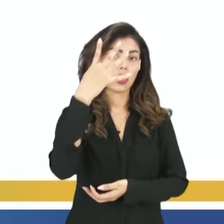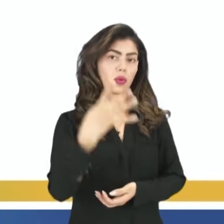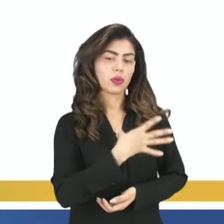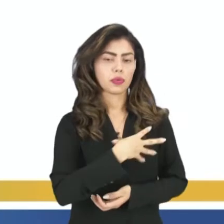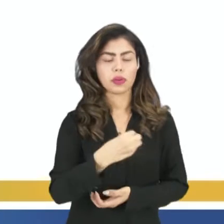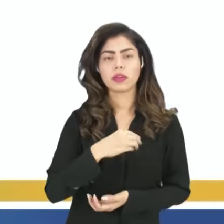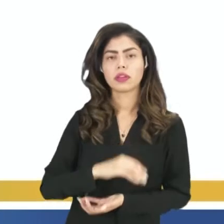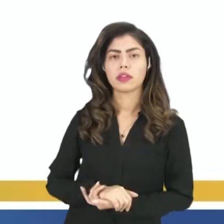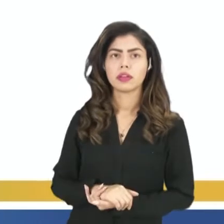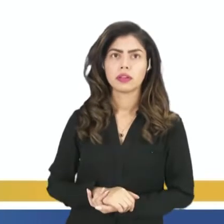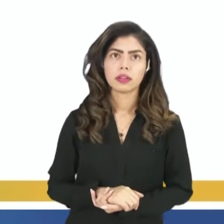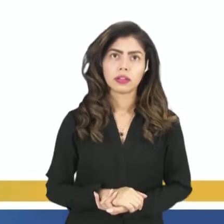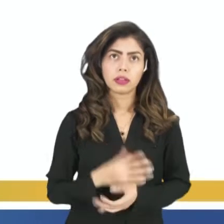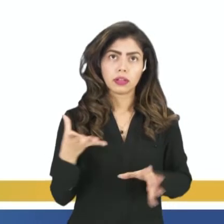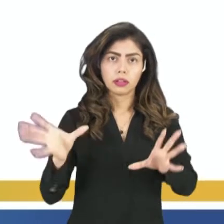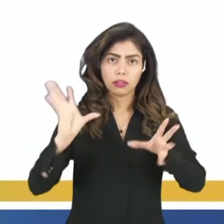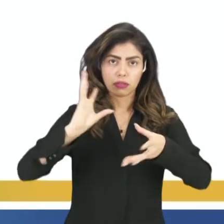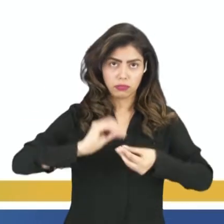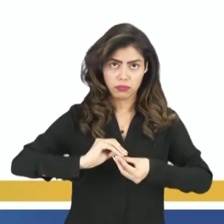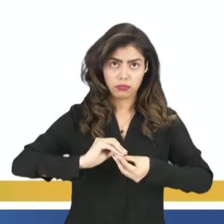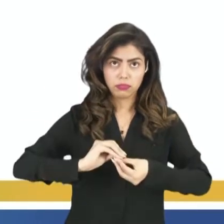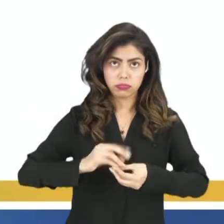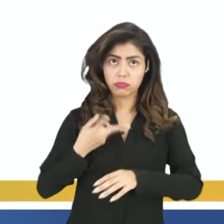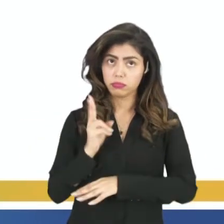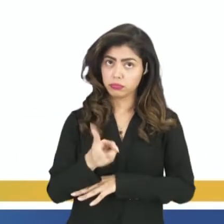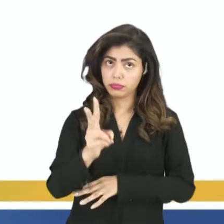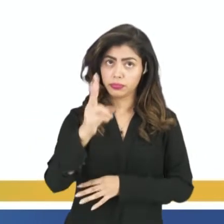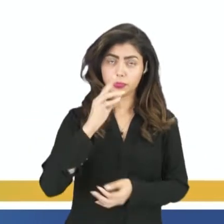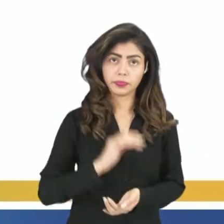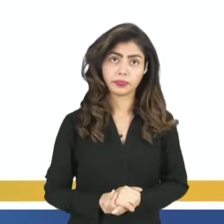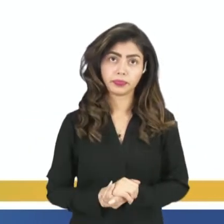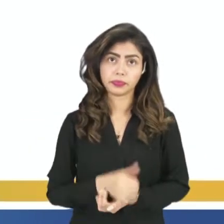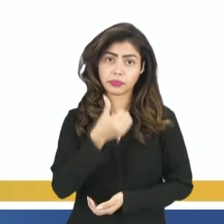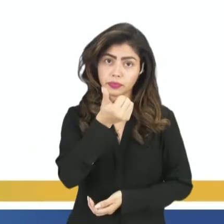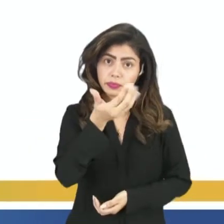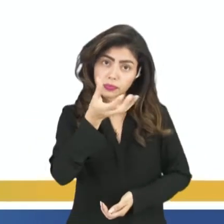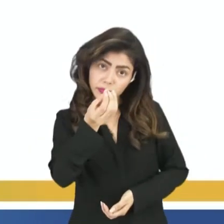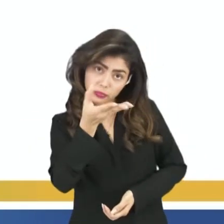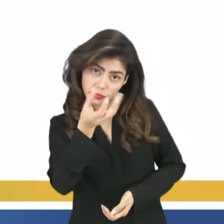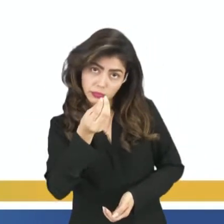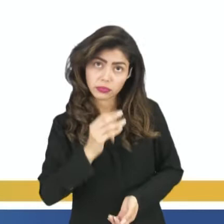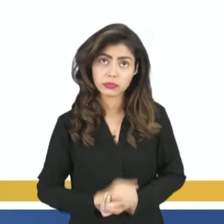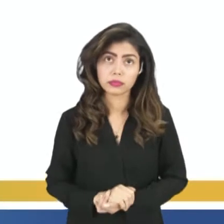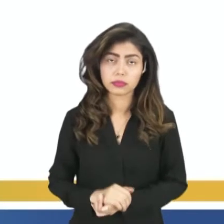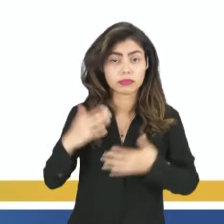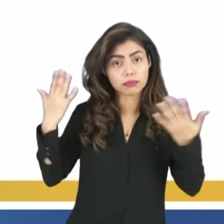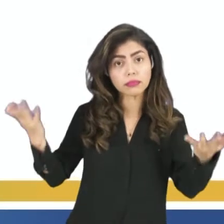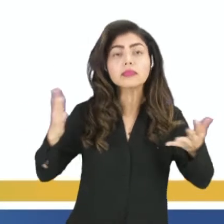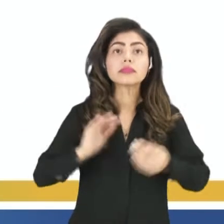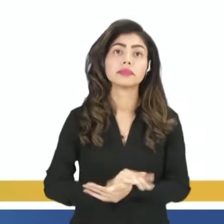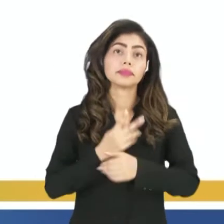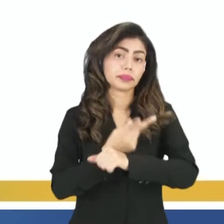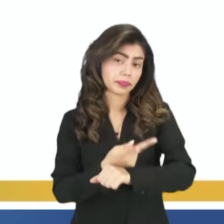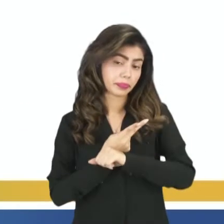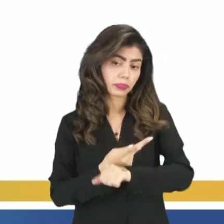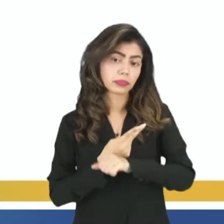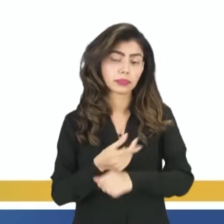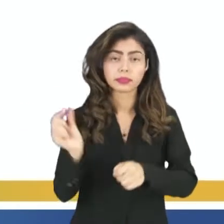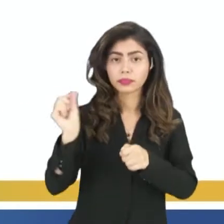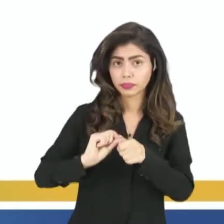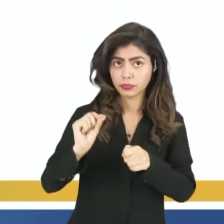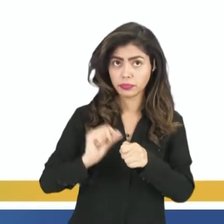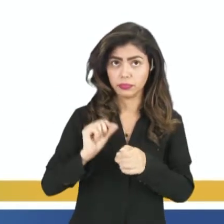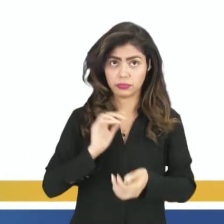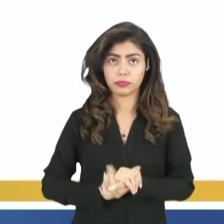4 filhos. Somando aqui a frequência absoluta, nós temos 160, ou seja, nessa pesquisa que foi